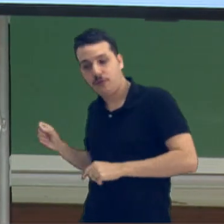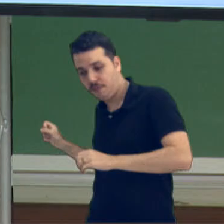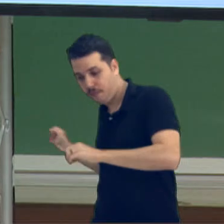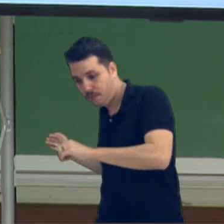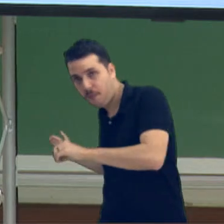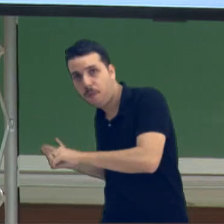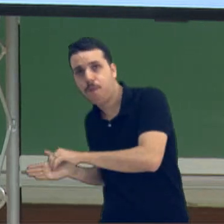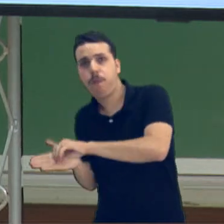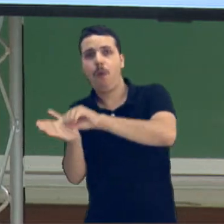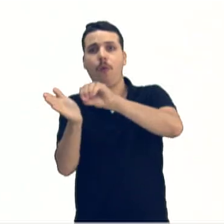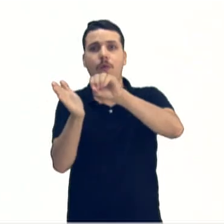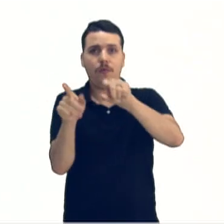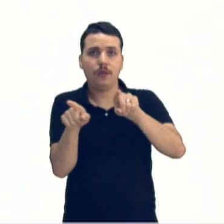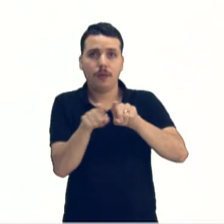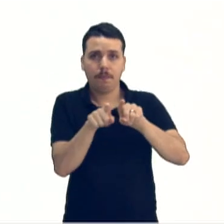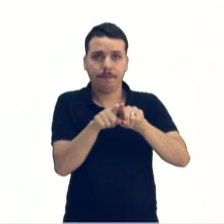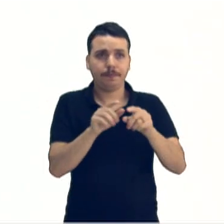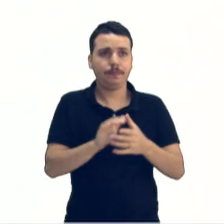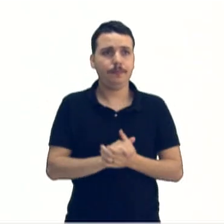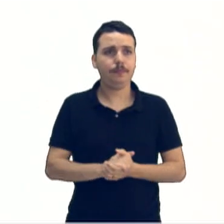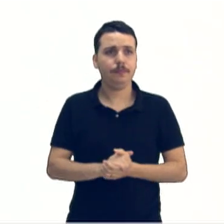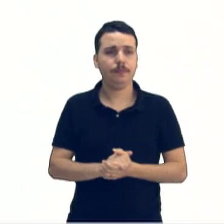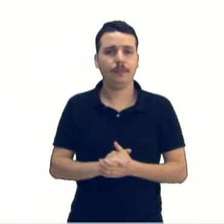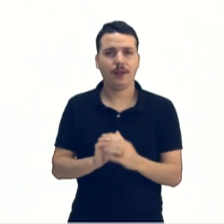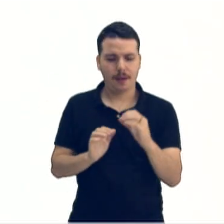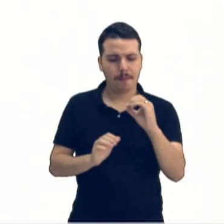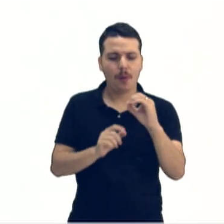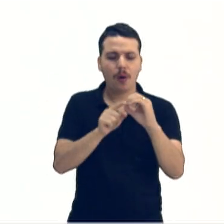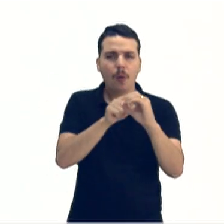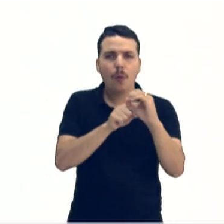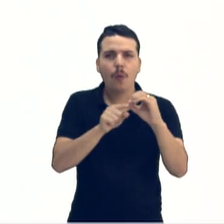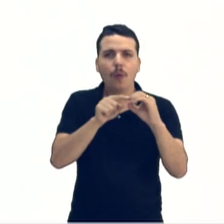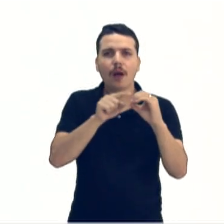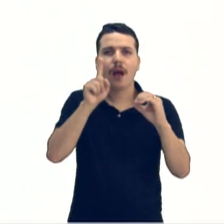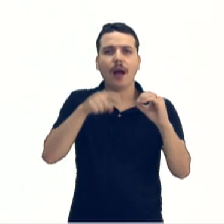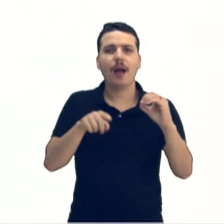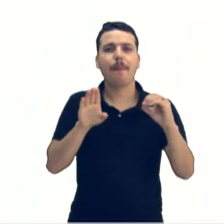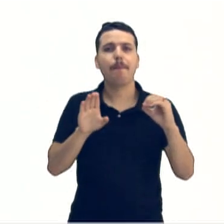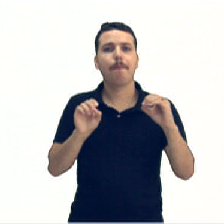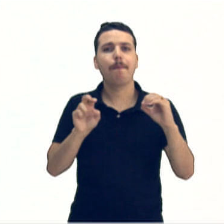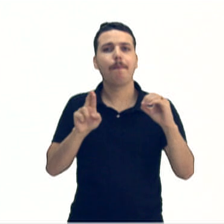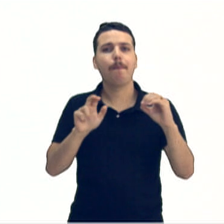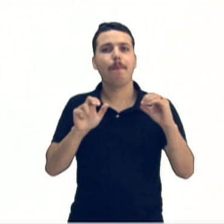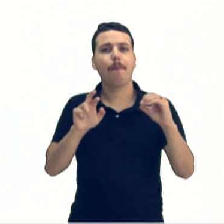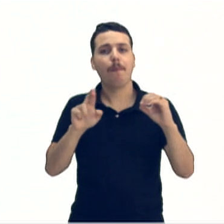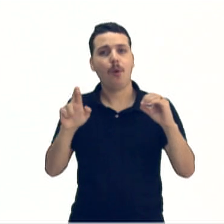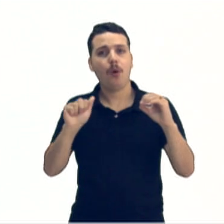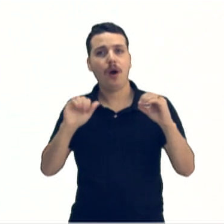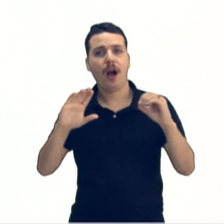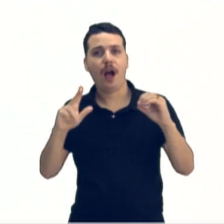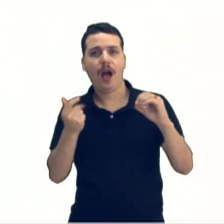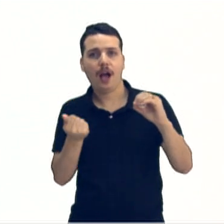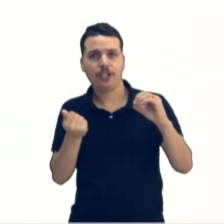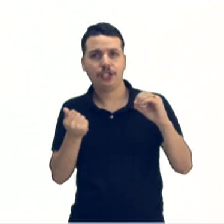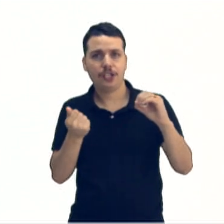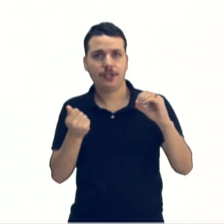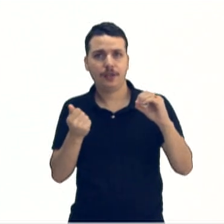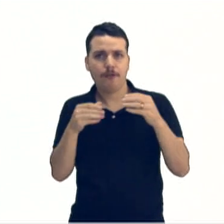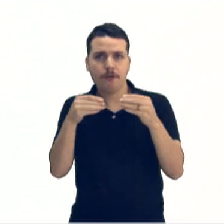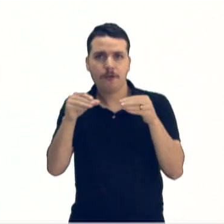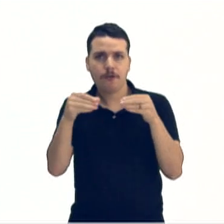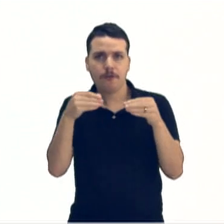conseguir dar o rebote na bola. A bola de borracha, bem firme, né? Um tamanho